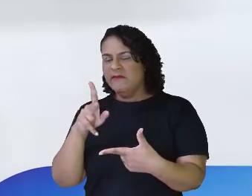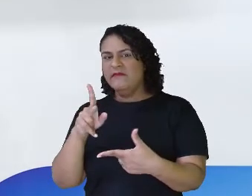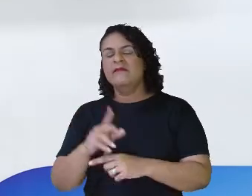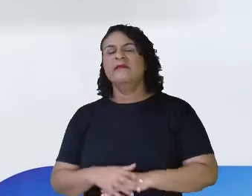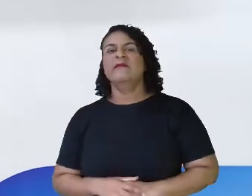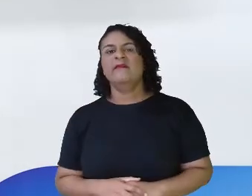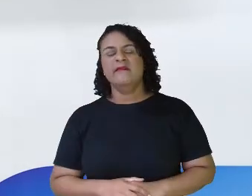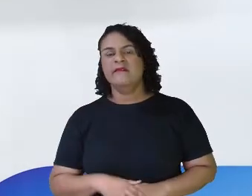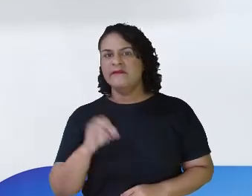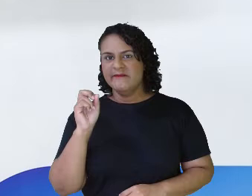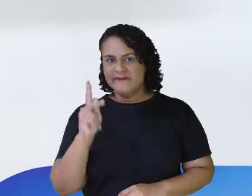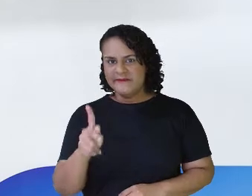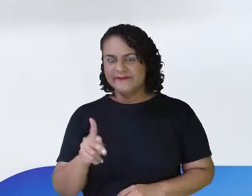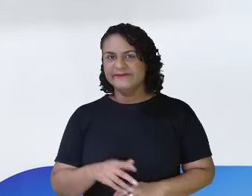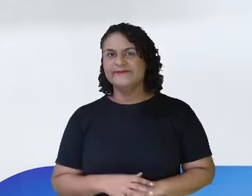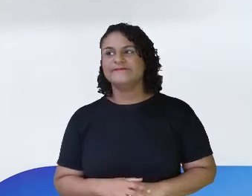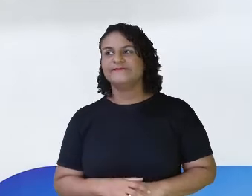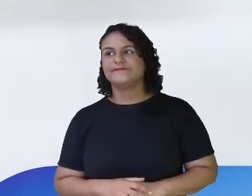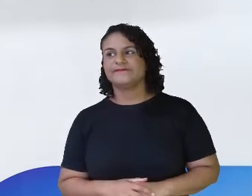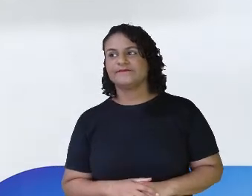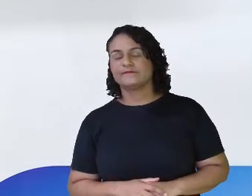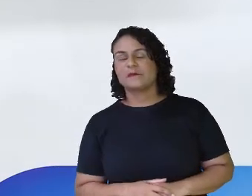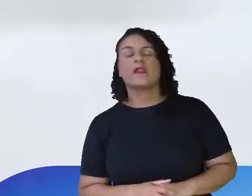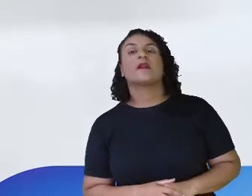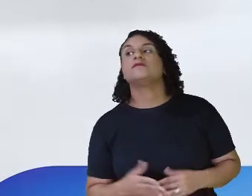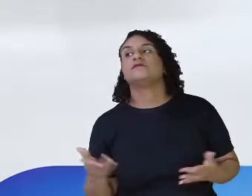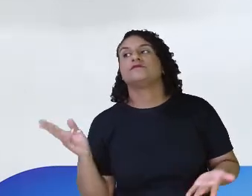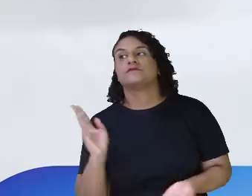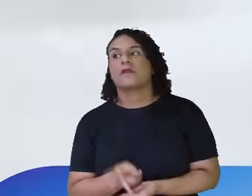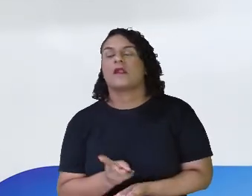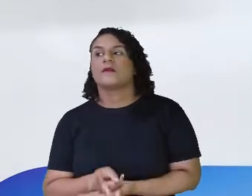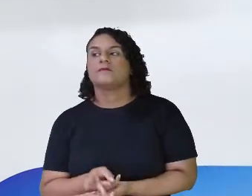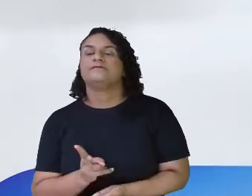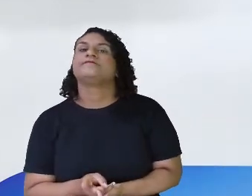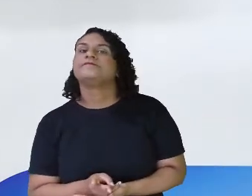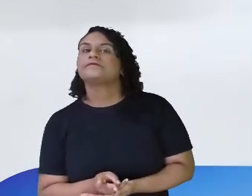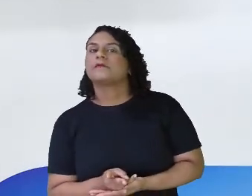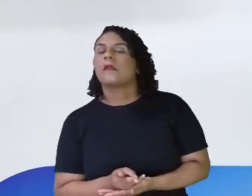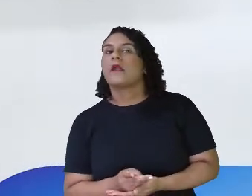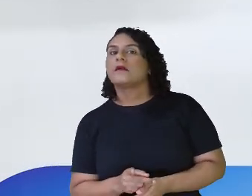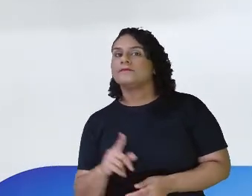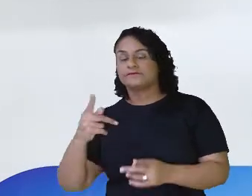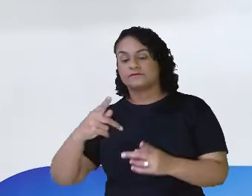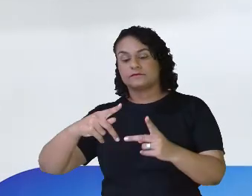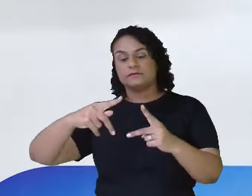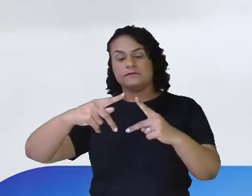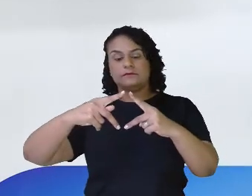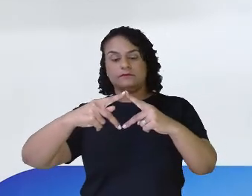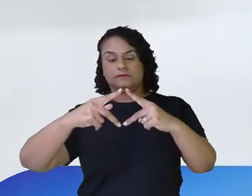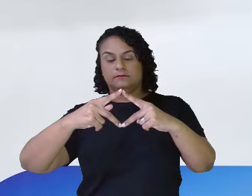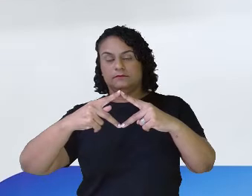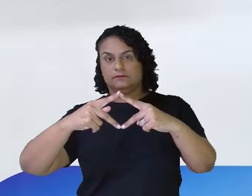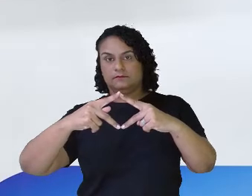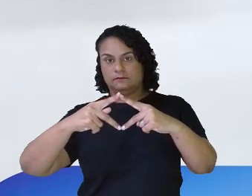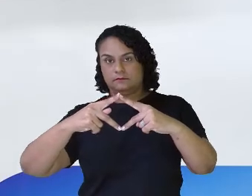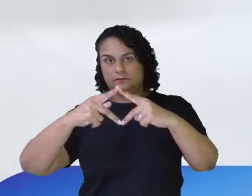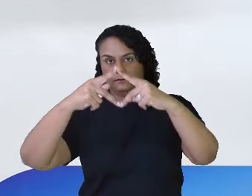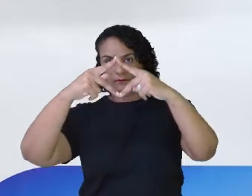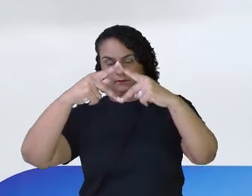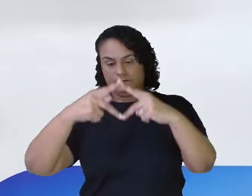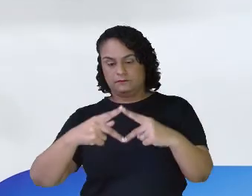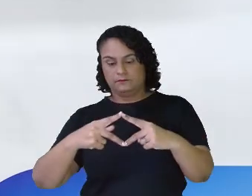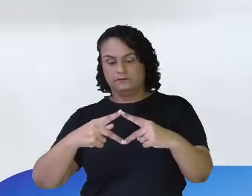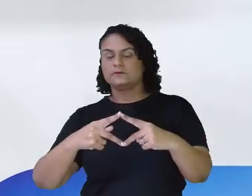outro. Tranquilo, quinto ano, vamos seguir. Como eu tinha falado para vocês, ó, o losango, ele